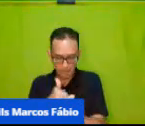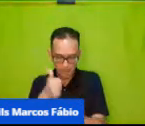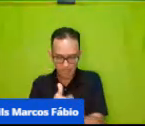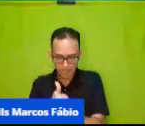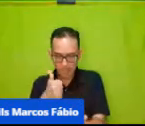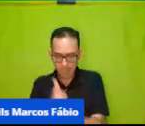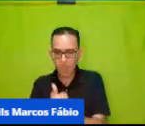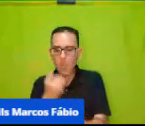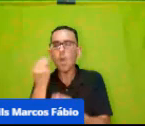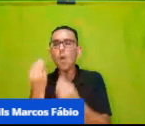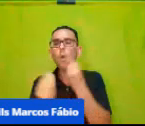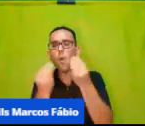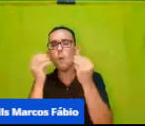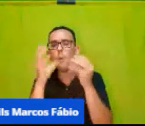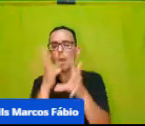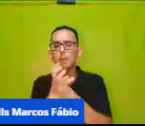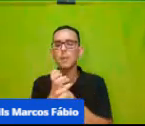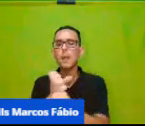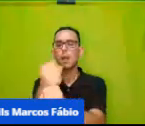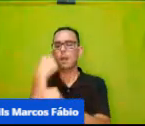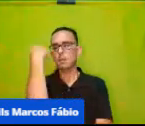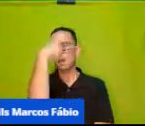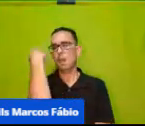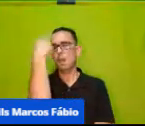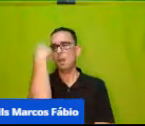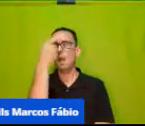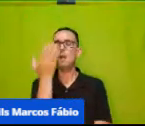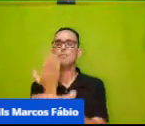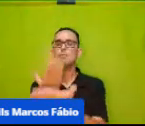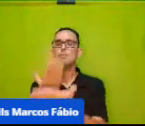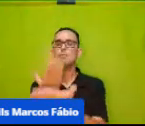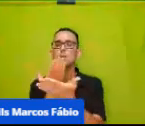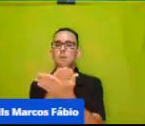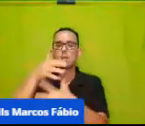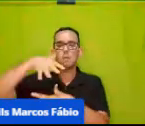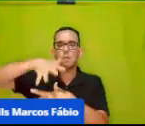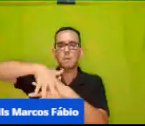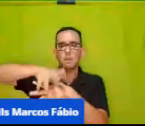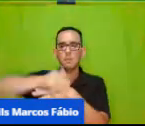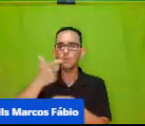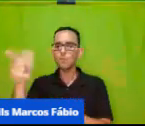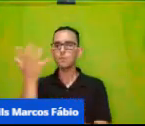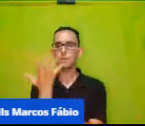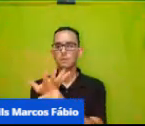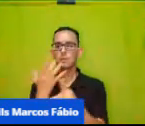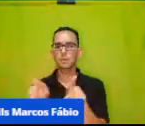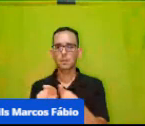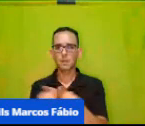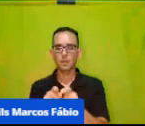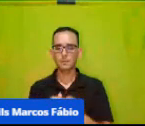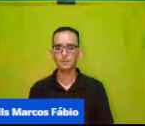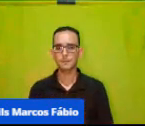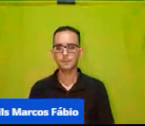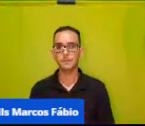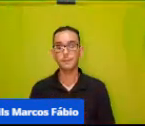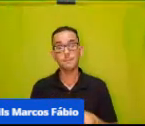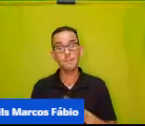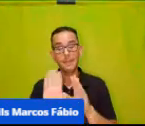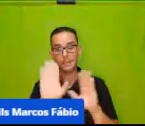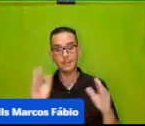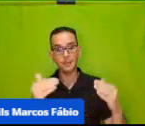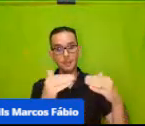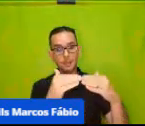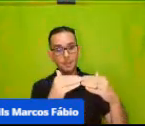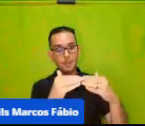essa carga horária nas aulas, né, de matemática e de outras disciplinas. Agora, com relação